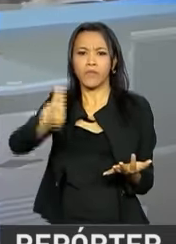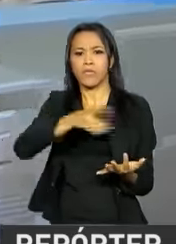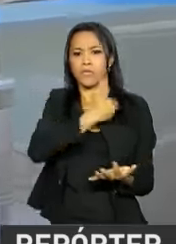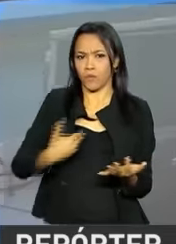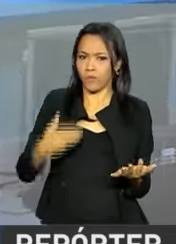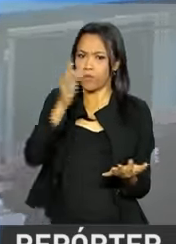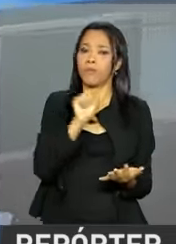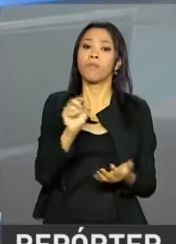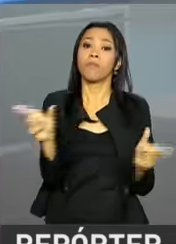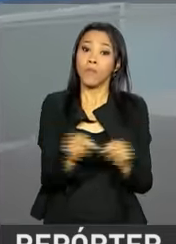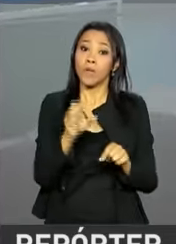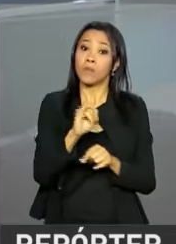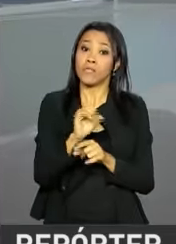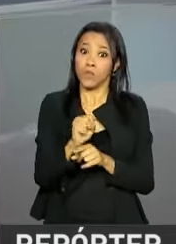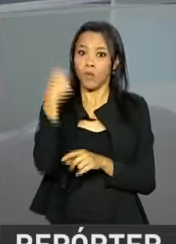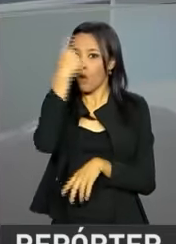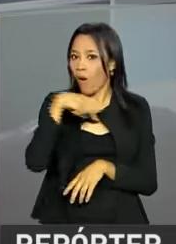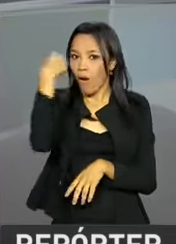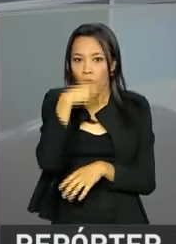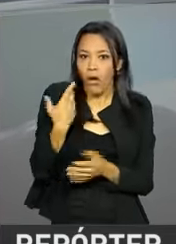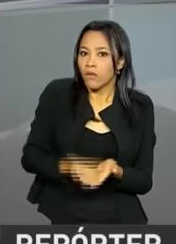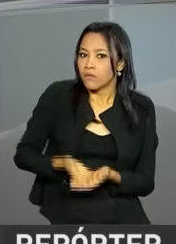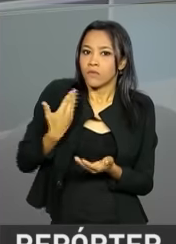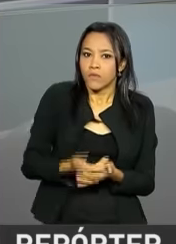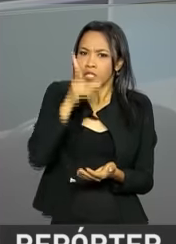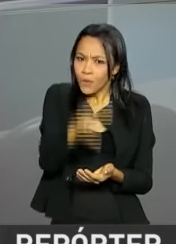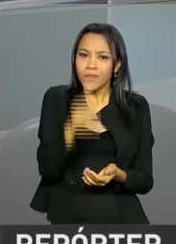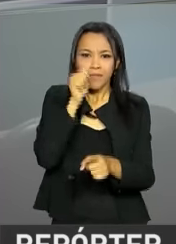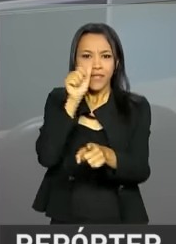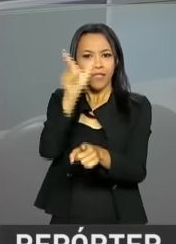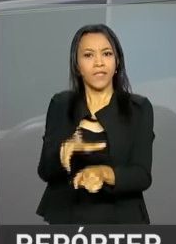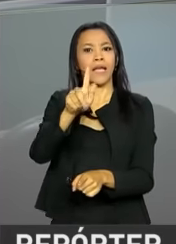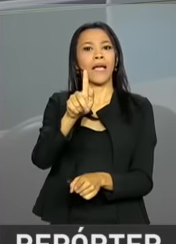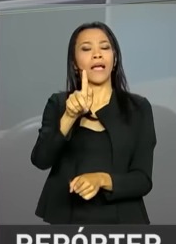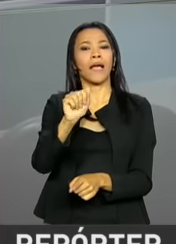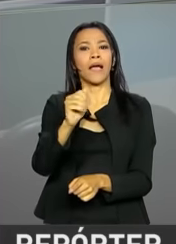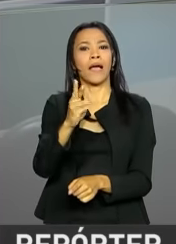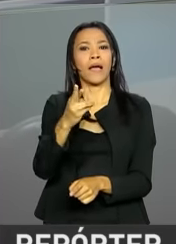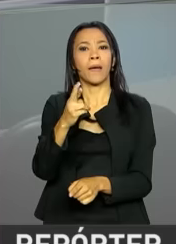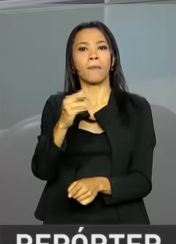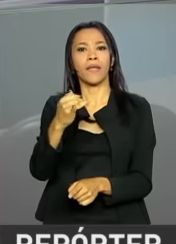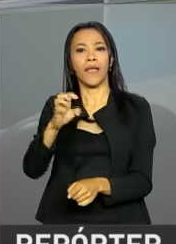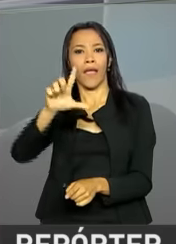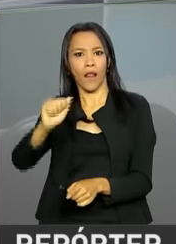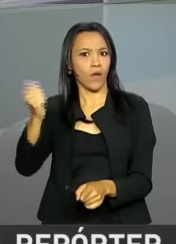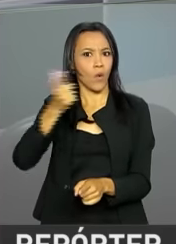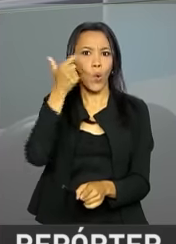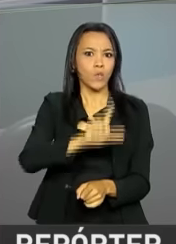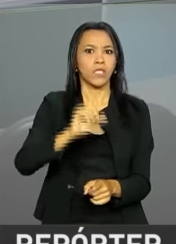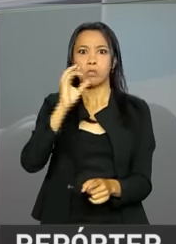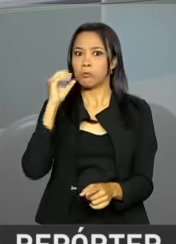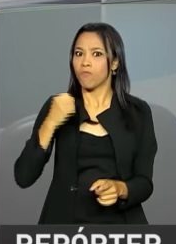cisu dedica horas do dia ao estudo como é o caso de Gabriela estudante de Brasília que conseguiu a nota máxima na